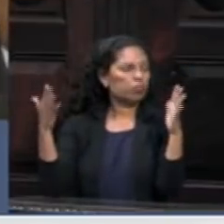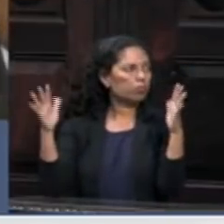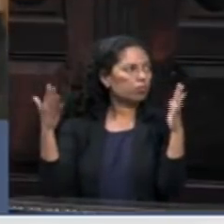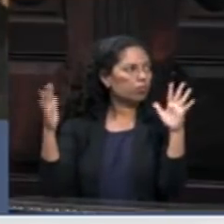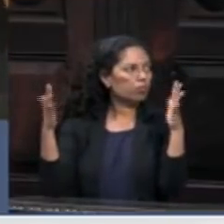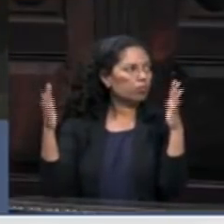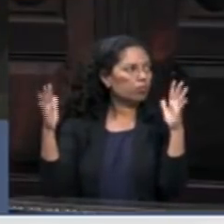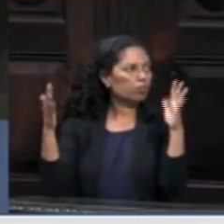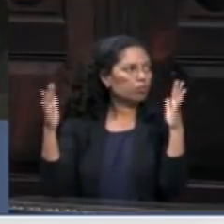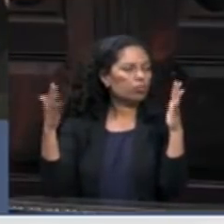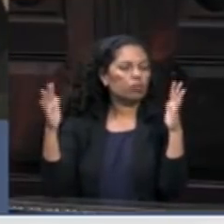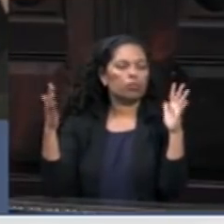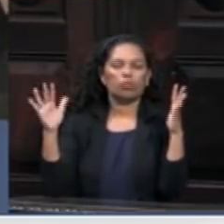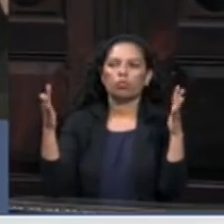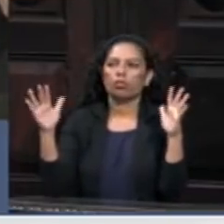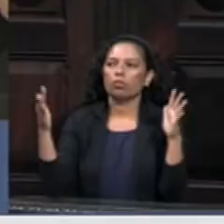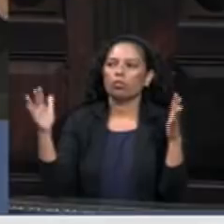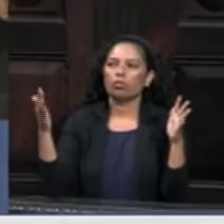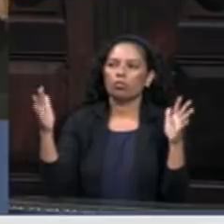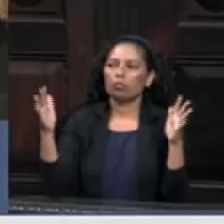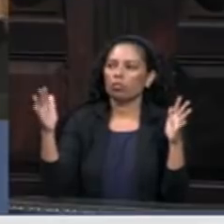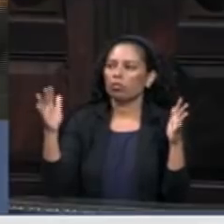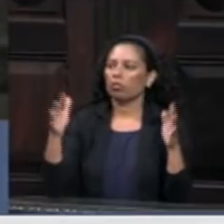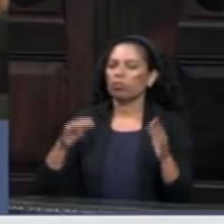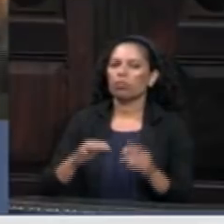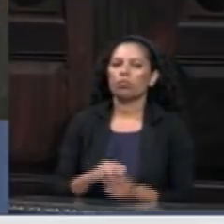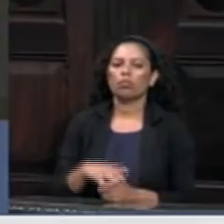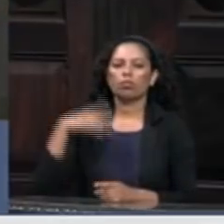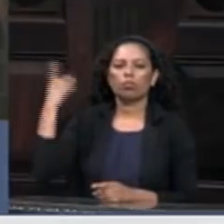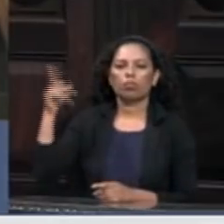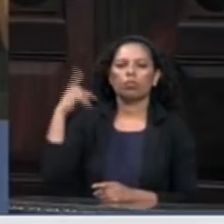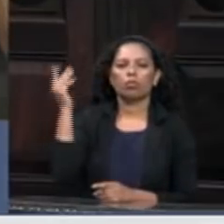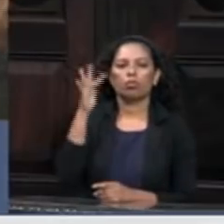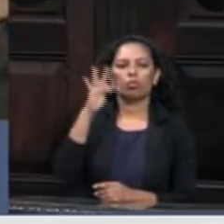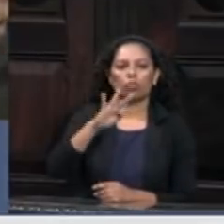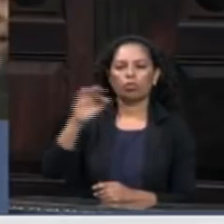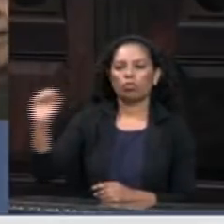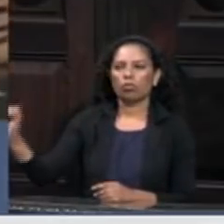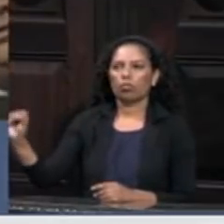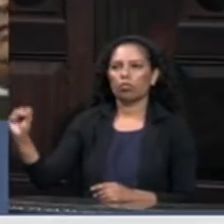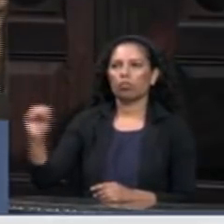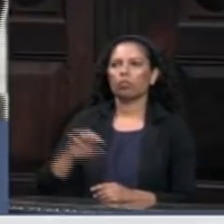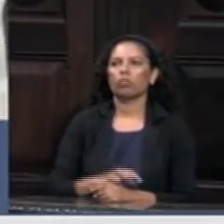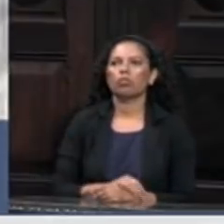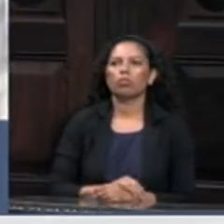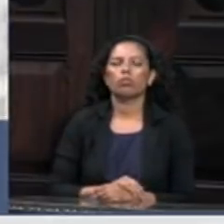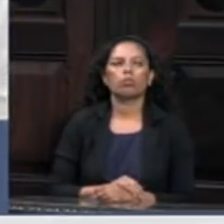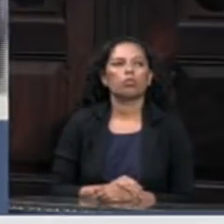bem-vindos a todos. Deputado Flávio Serafini.